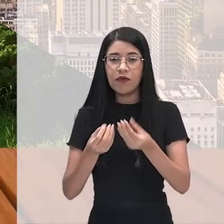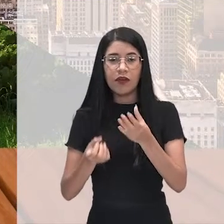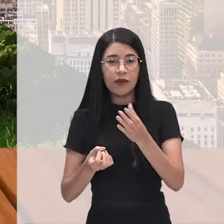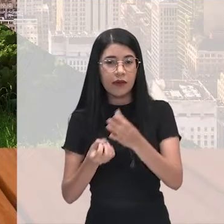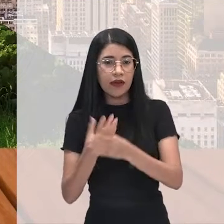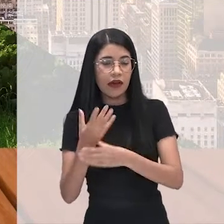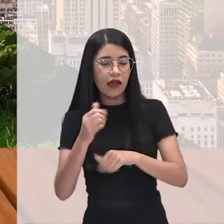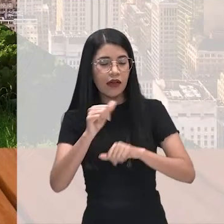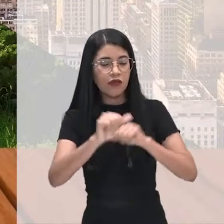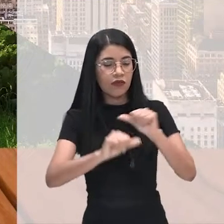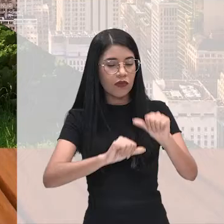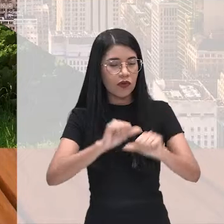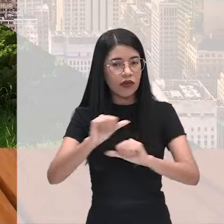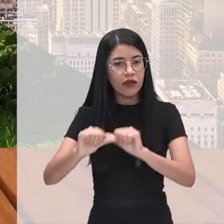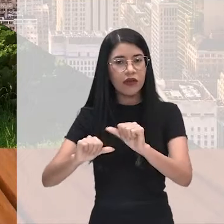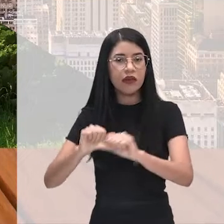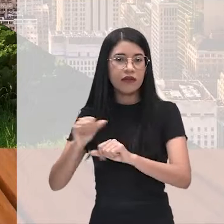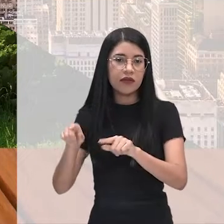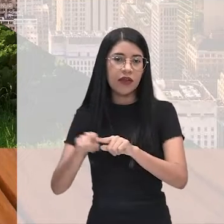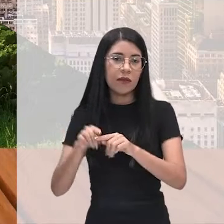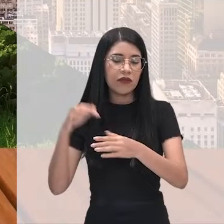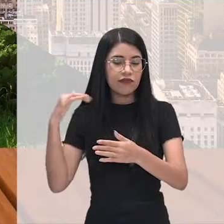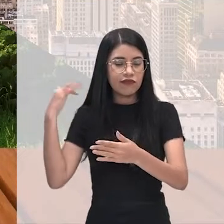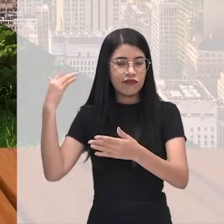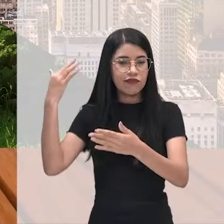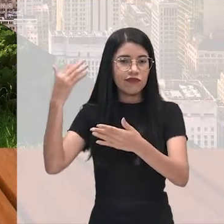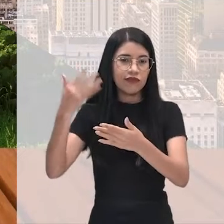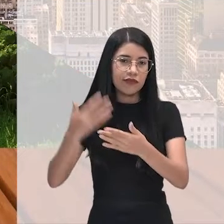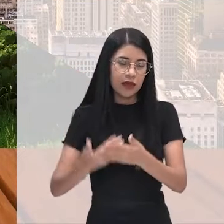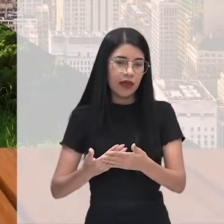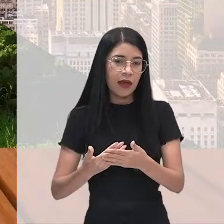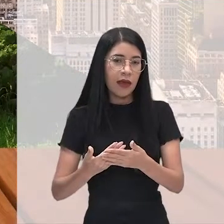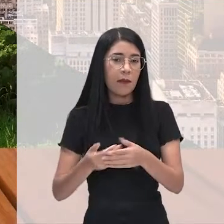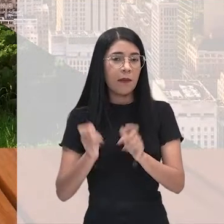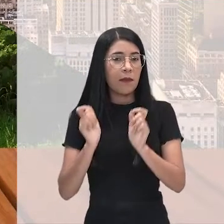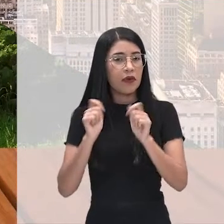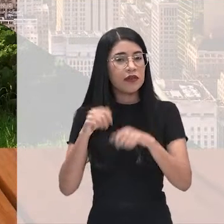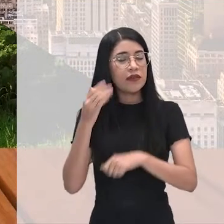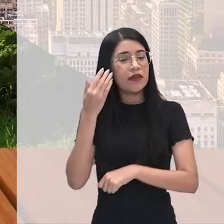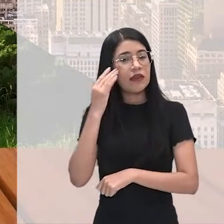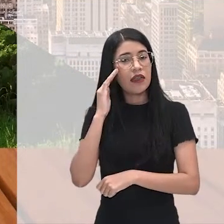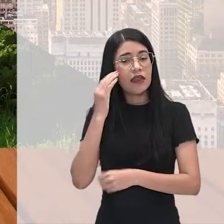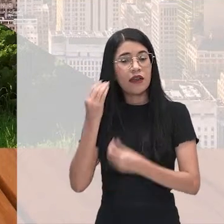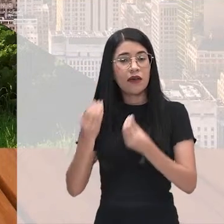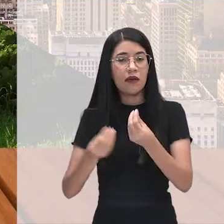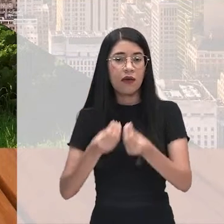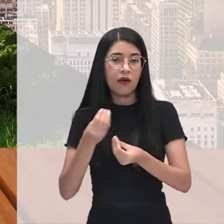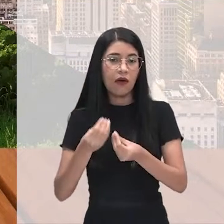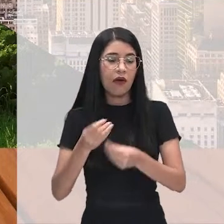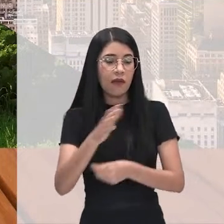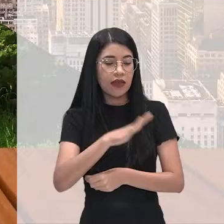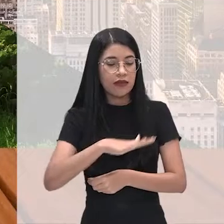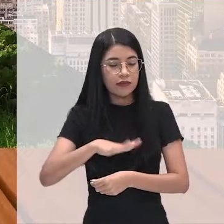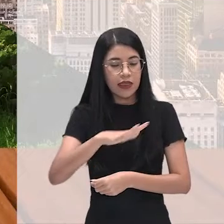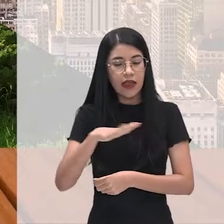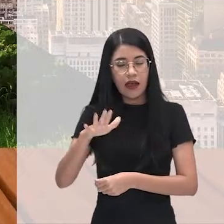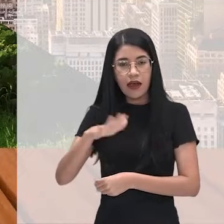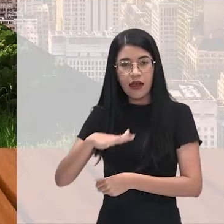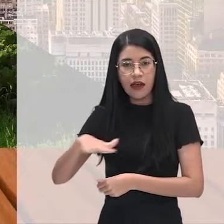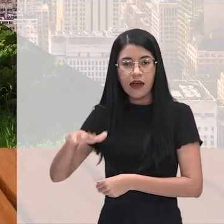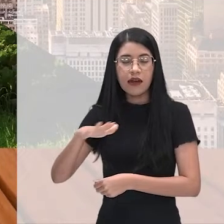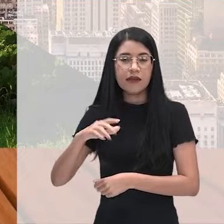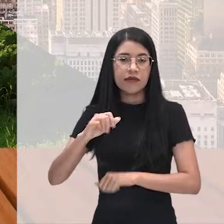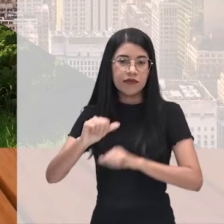se modificando ao longo dos processos históricos para a gente entender ali como esses espaços eles são transformados,